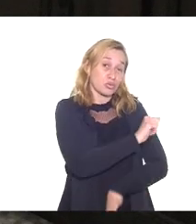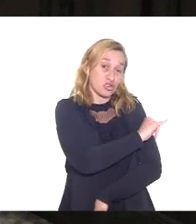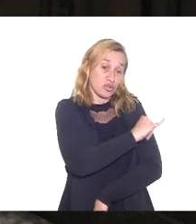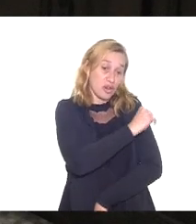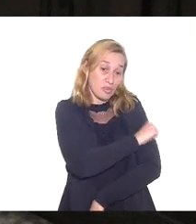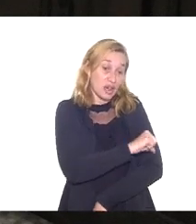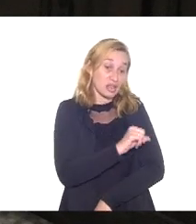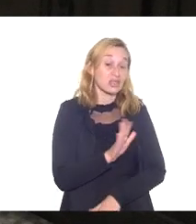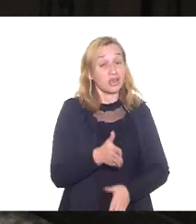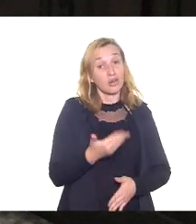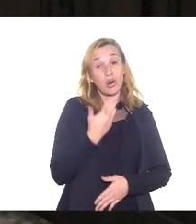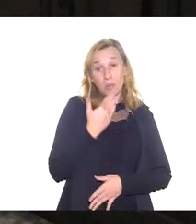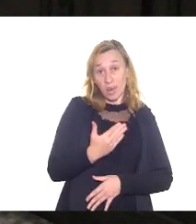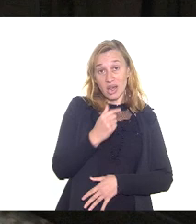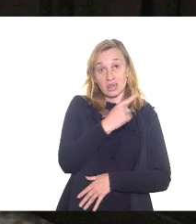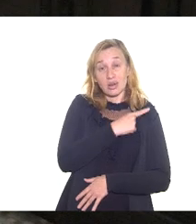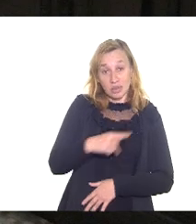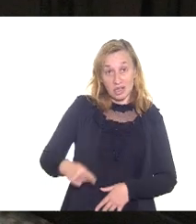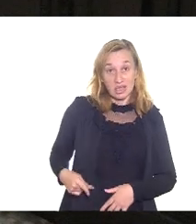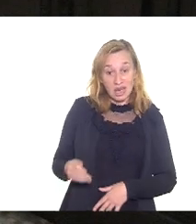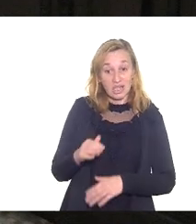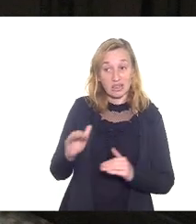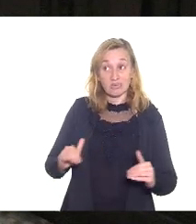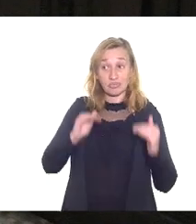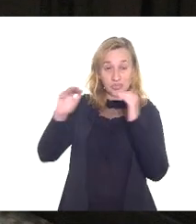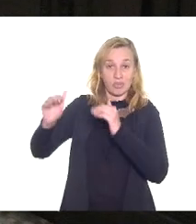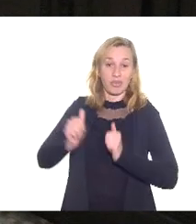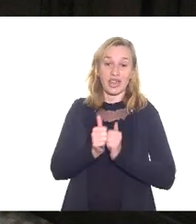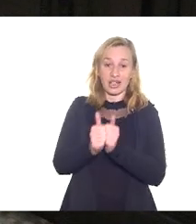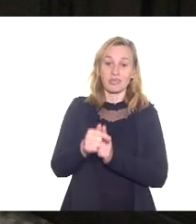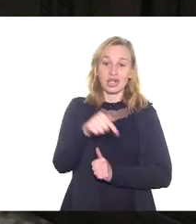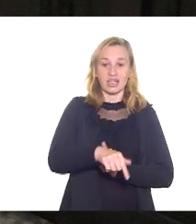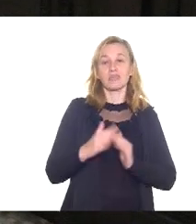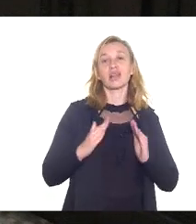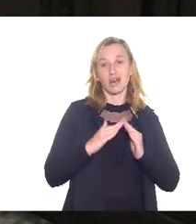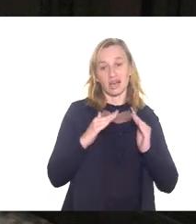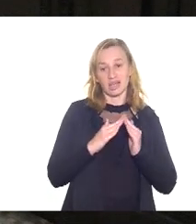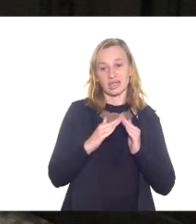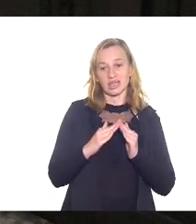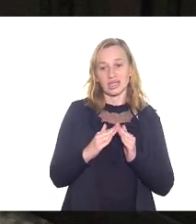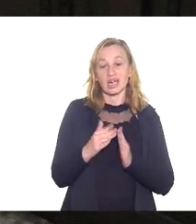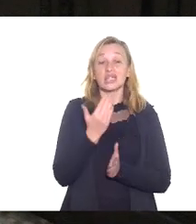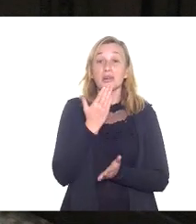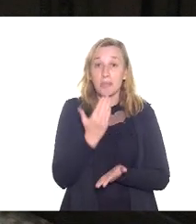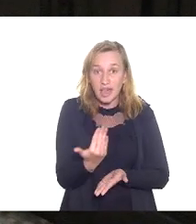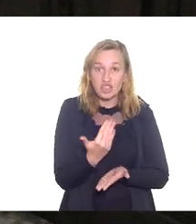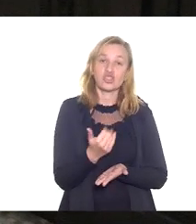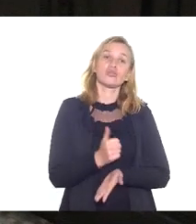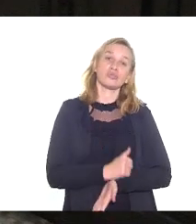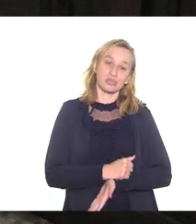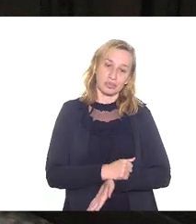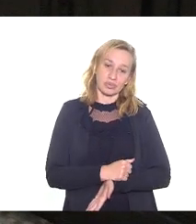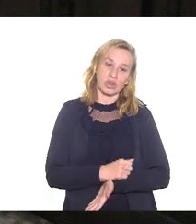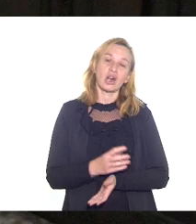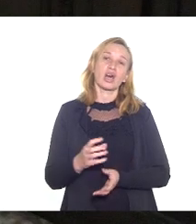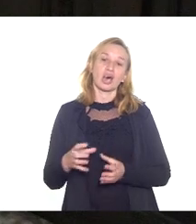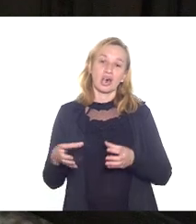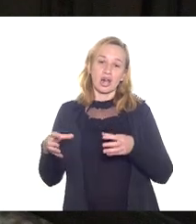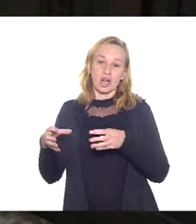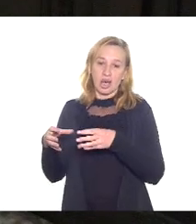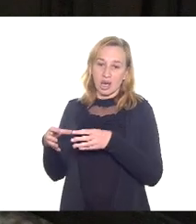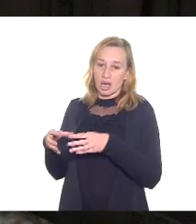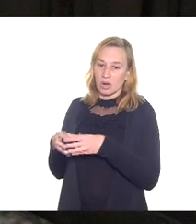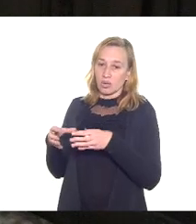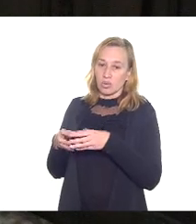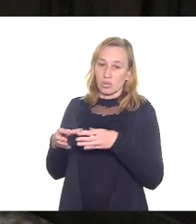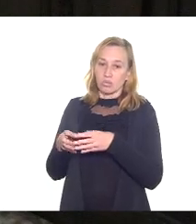Então, peço a Vossa Excelência para encaminhar aqui pela casa essa solicitação ao Senado Federal.